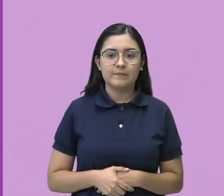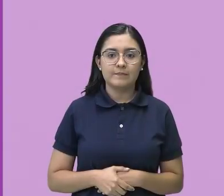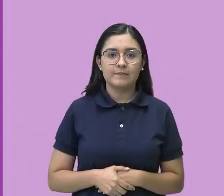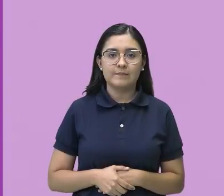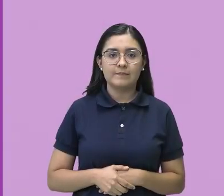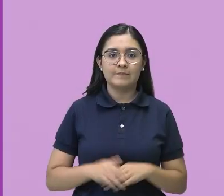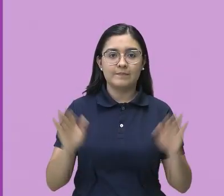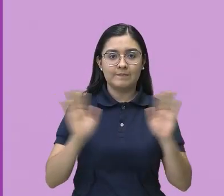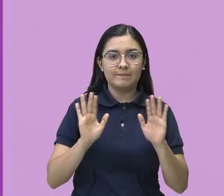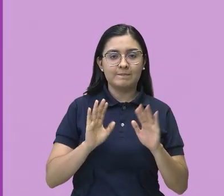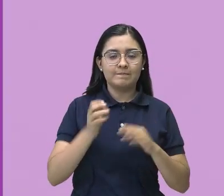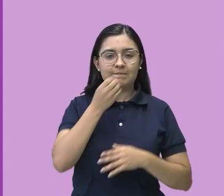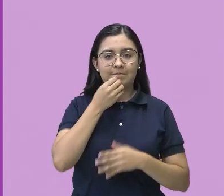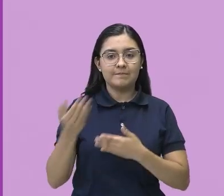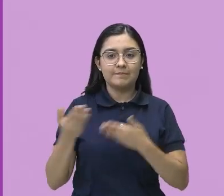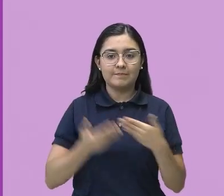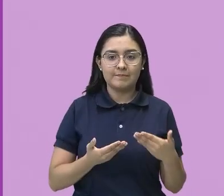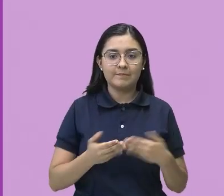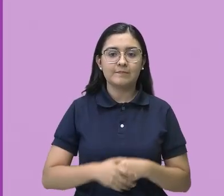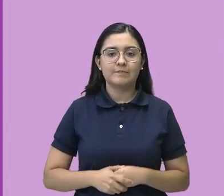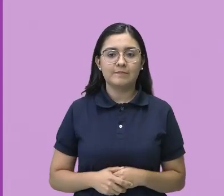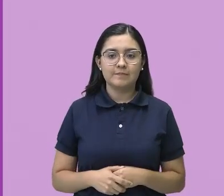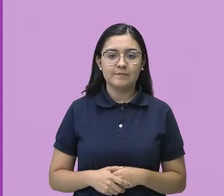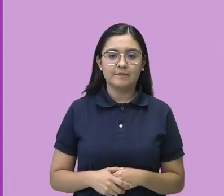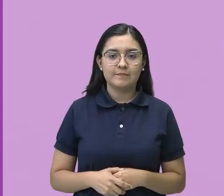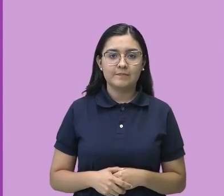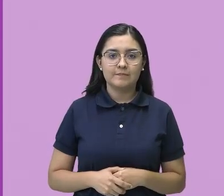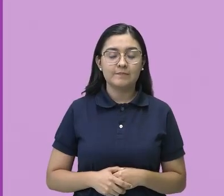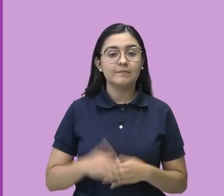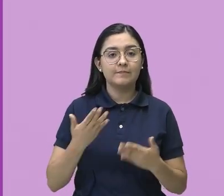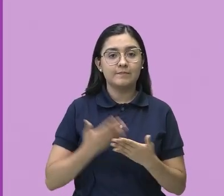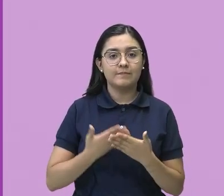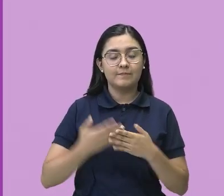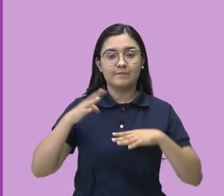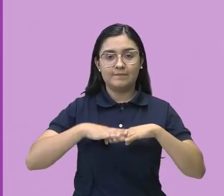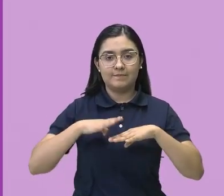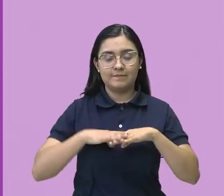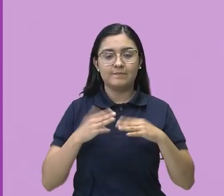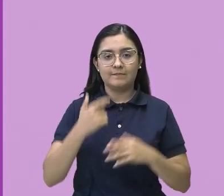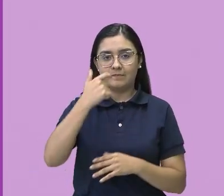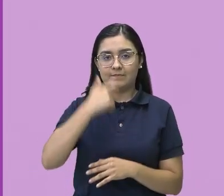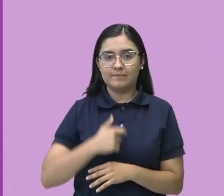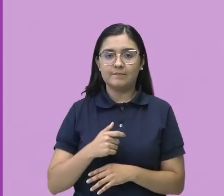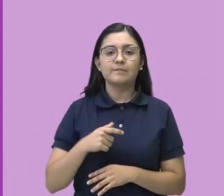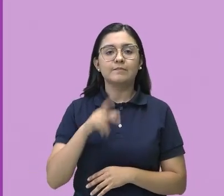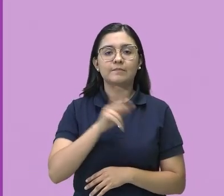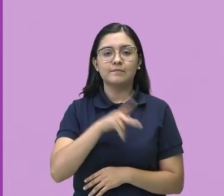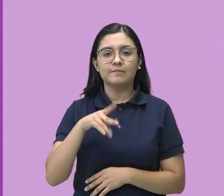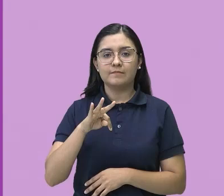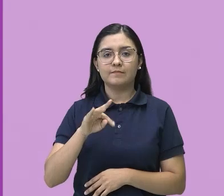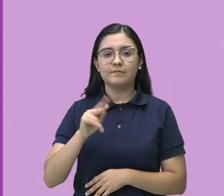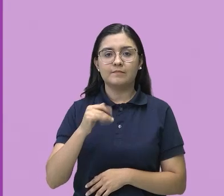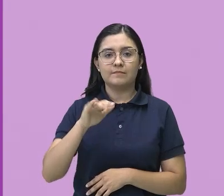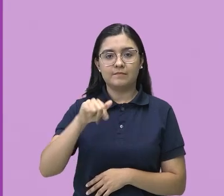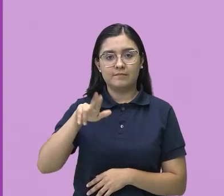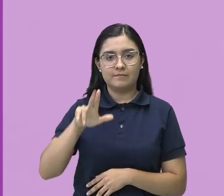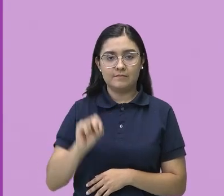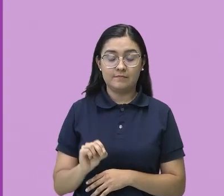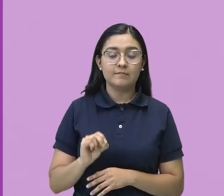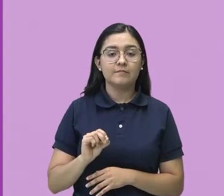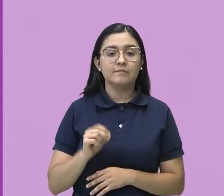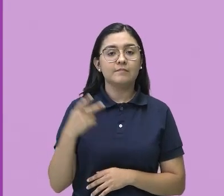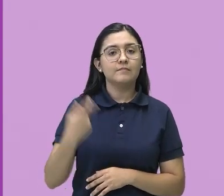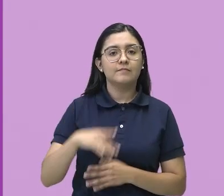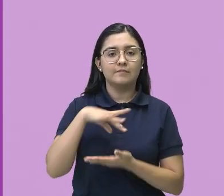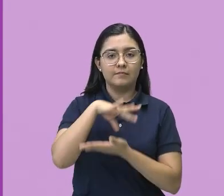Olá, pessoal! Sejam bem-vindos a mais uma aula de matemática. Eu sou o professor Tiago Costa, professor de